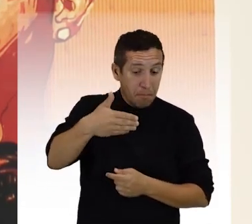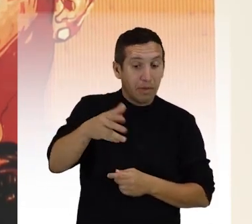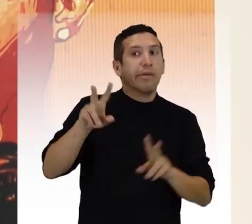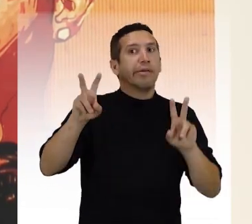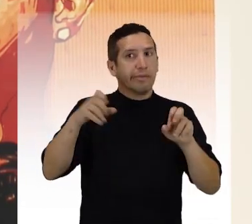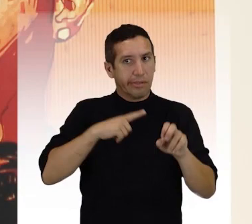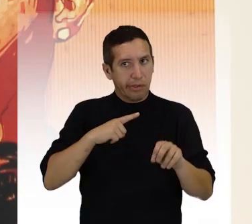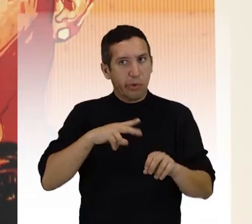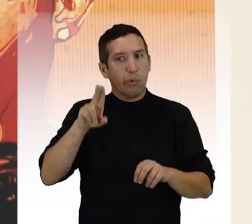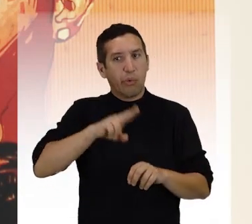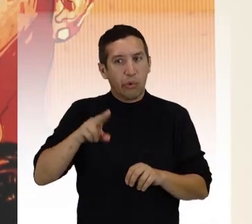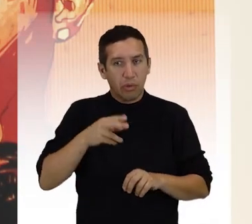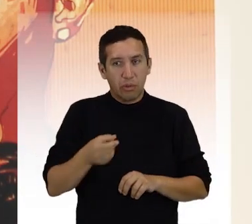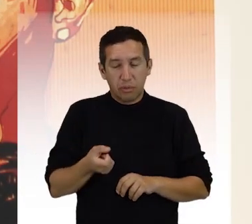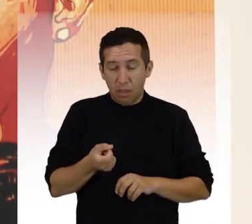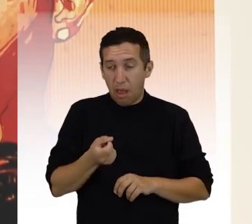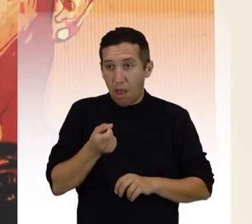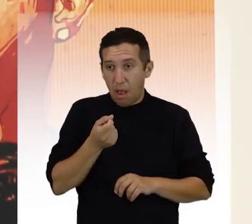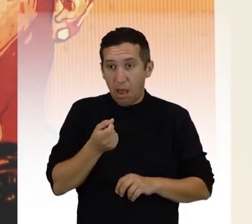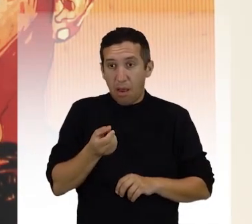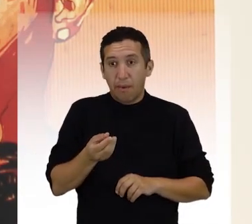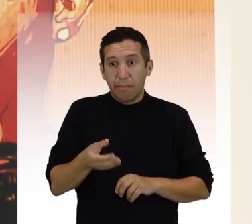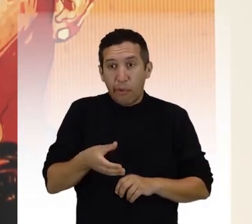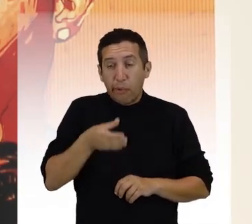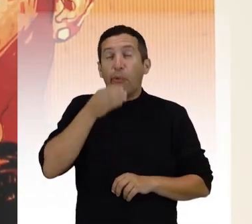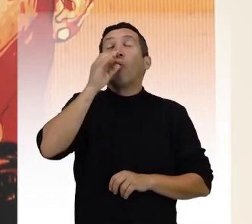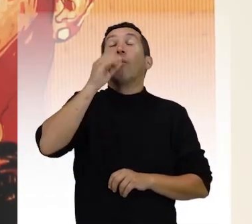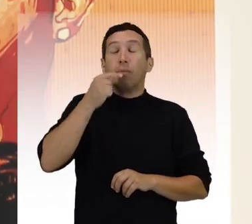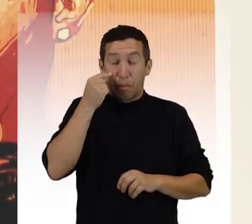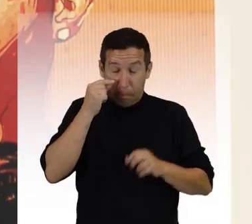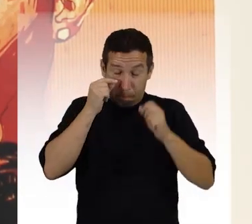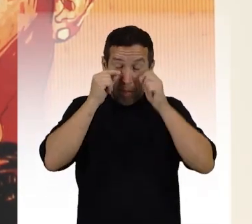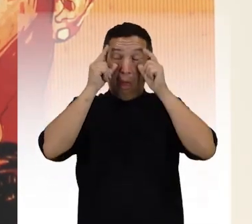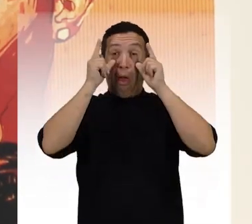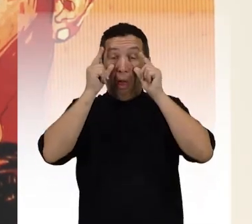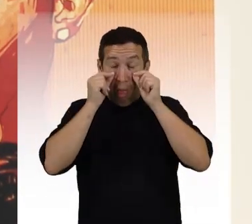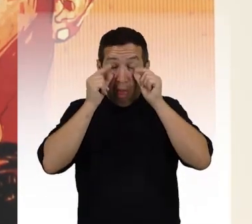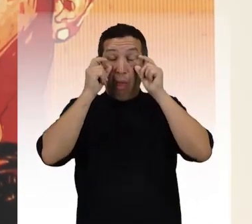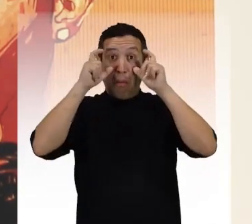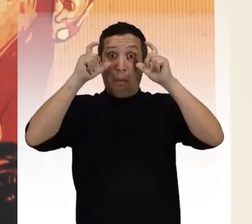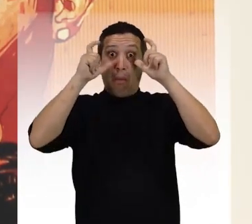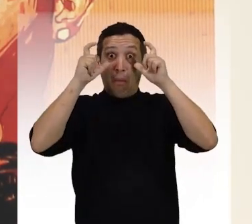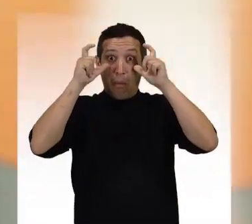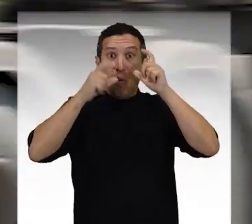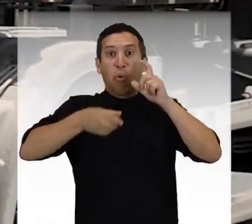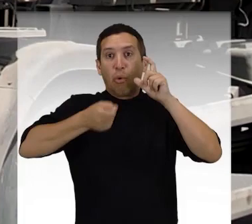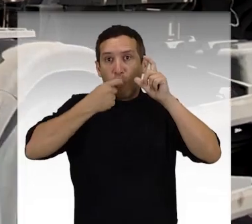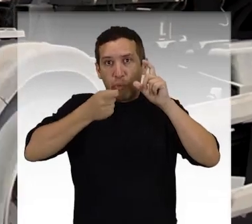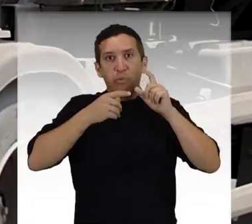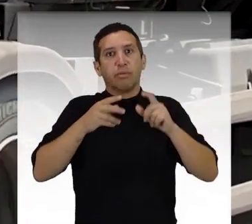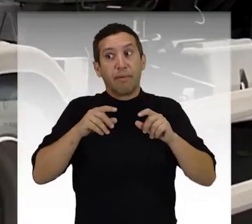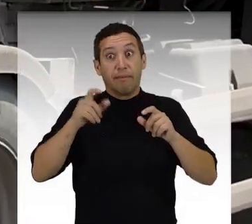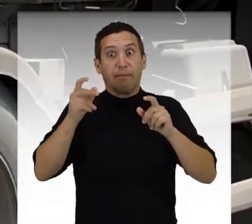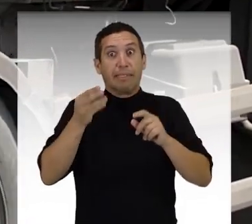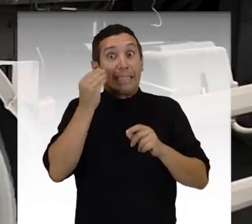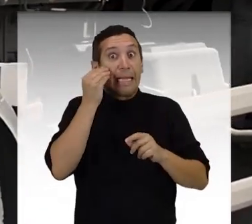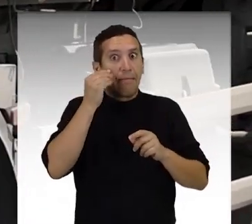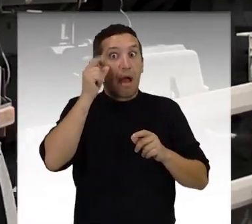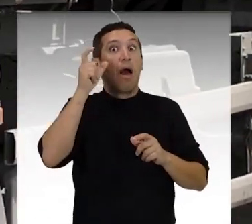efeito de substâncias químicas para cumprir as longas jornadas exigidas para o trabalho.